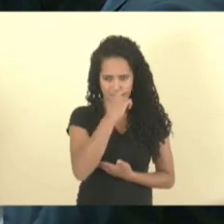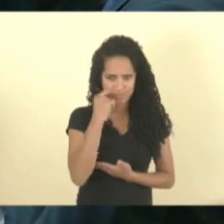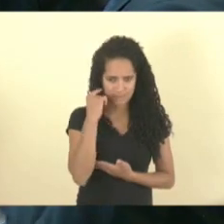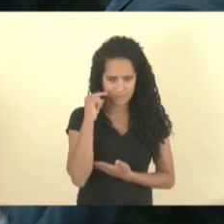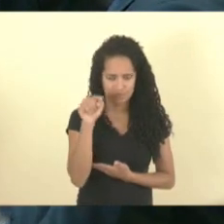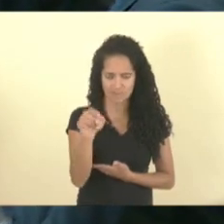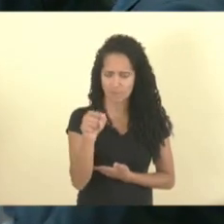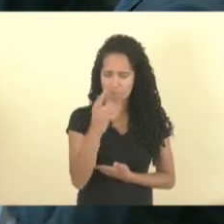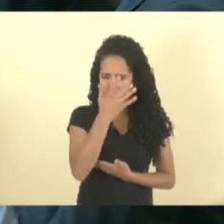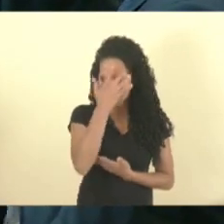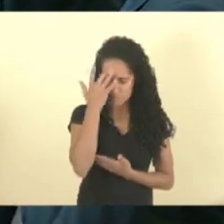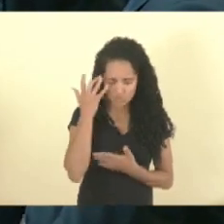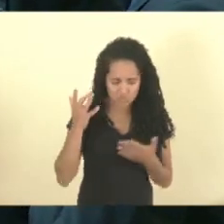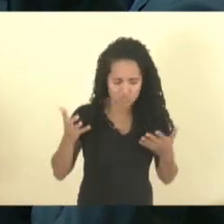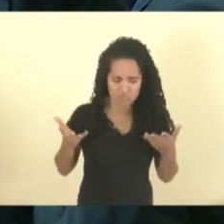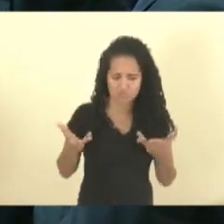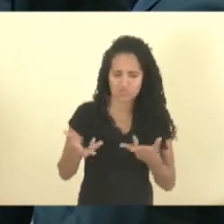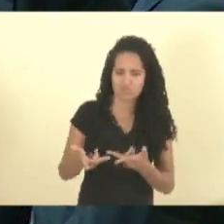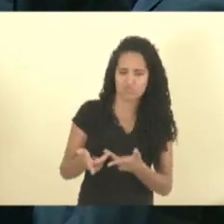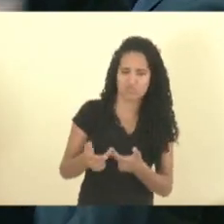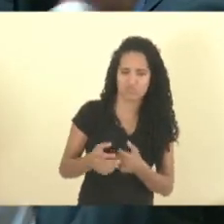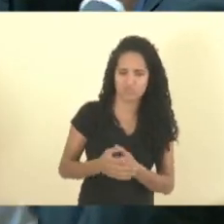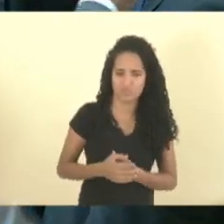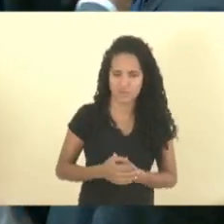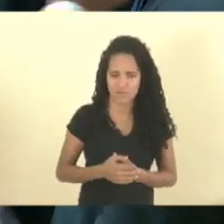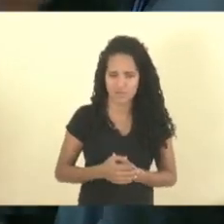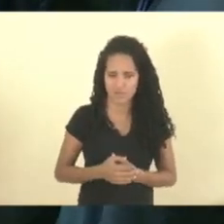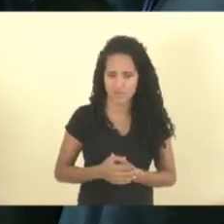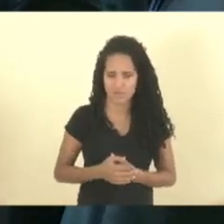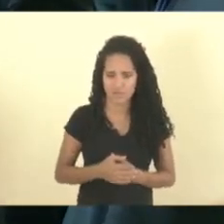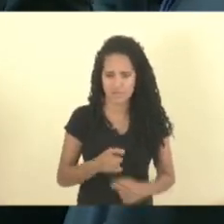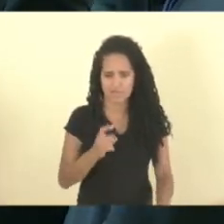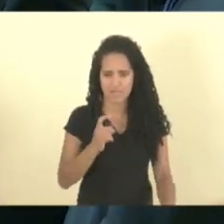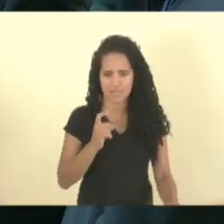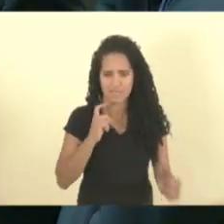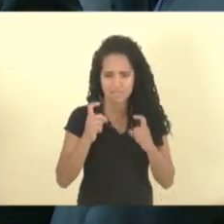melhor qualidade e cara que nunca faltou uma sessão. E